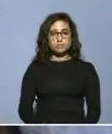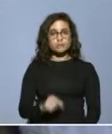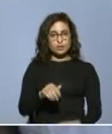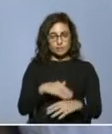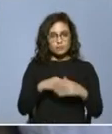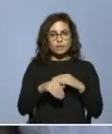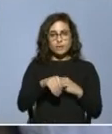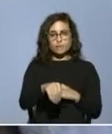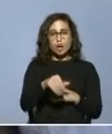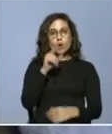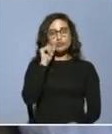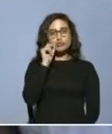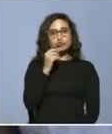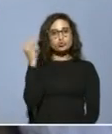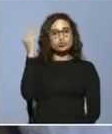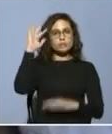o Senhor do Universo.